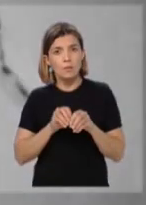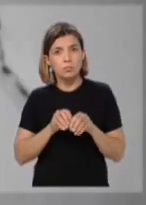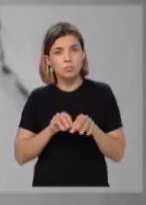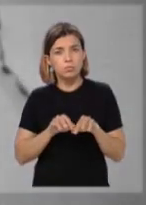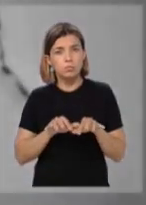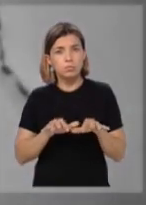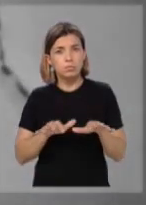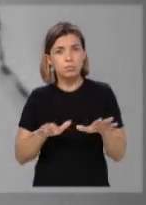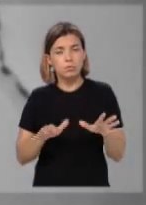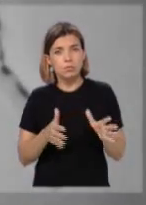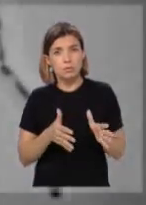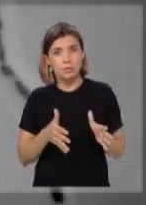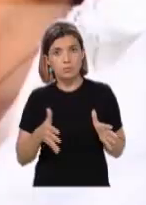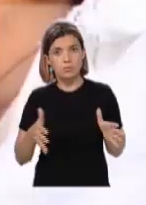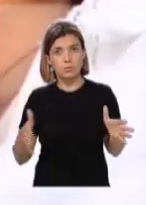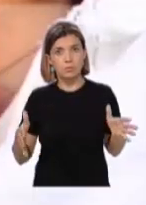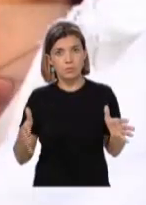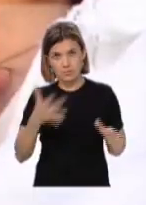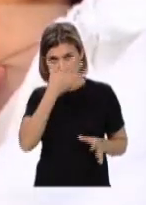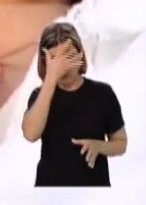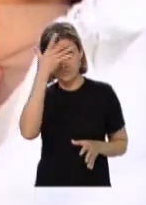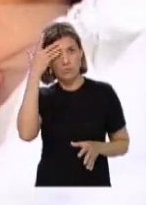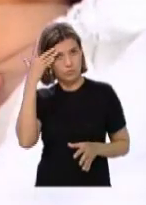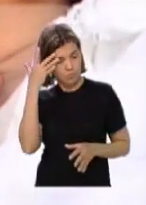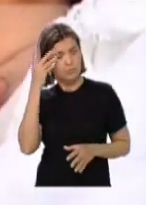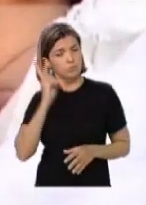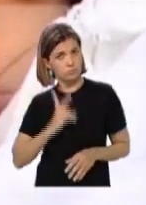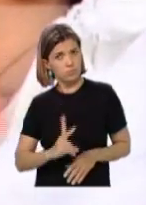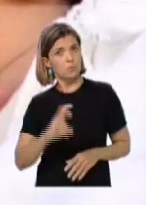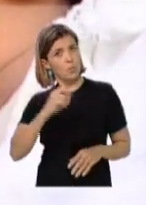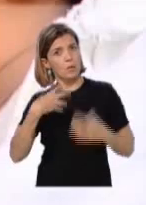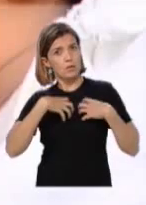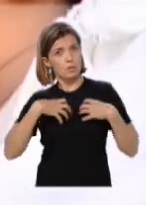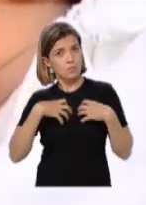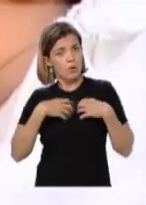O crescimento é uma característica geral dos seres vivos.